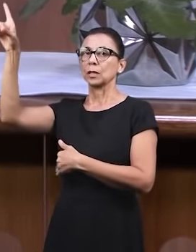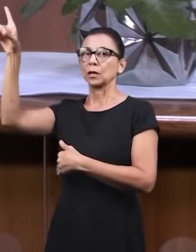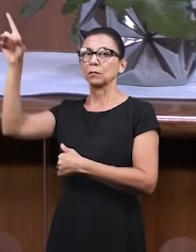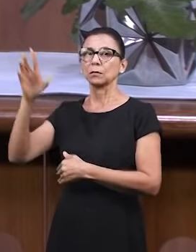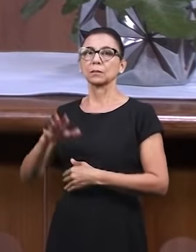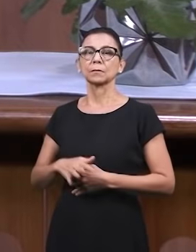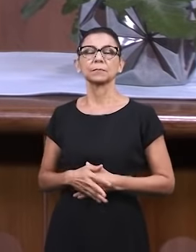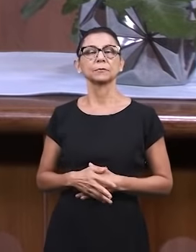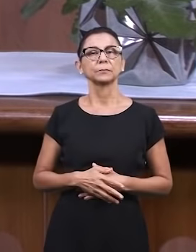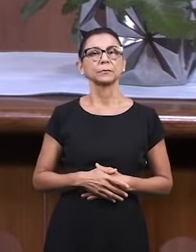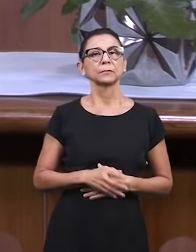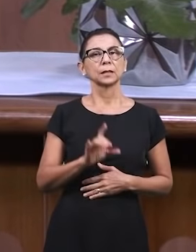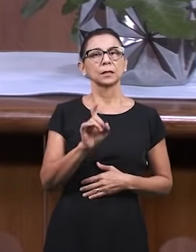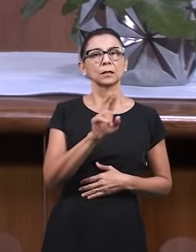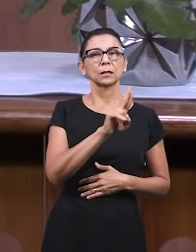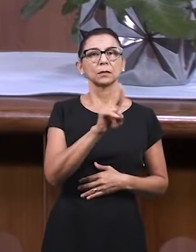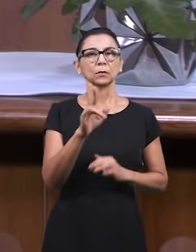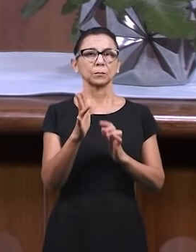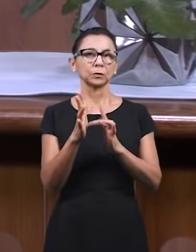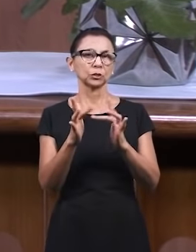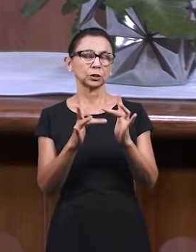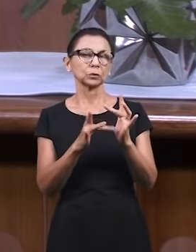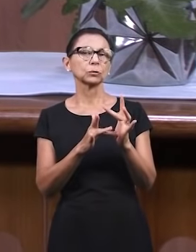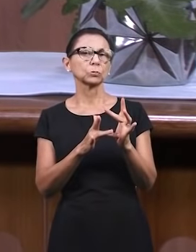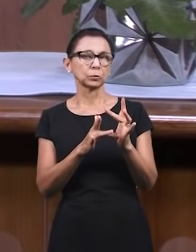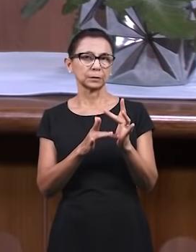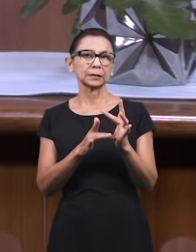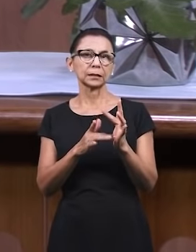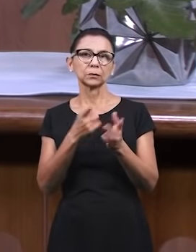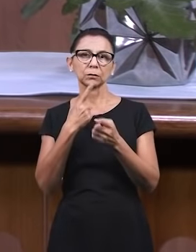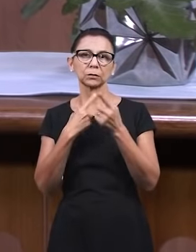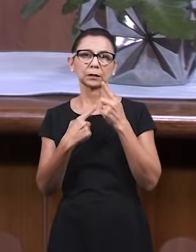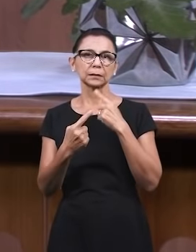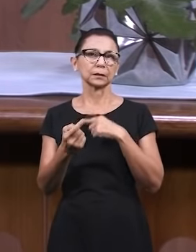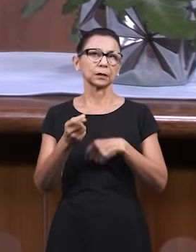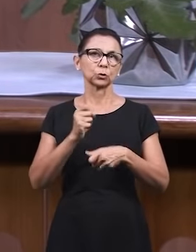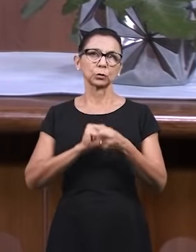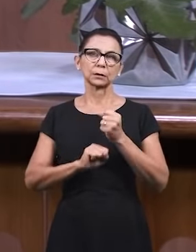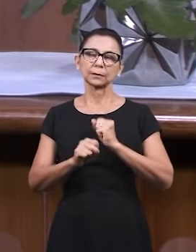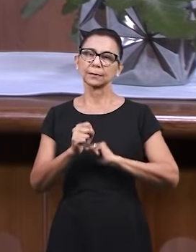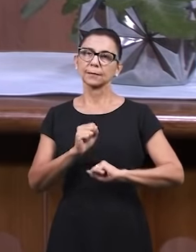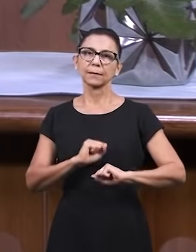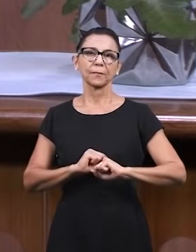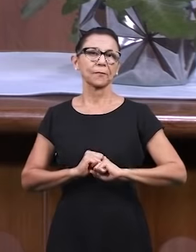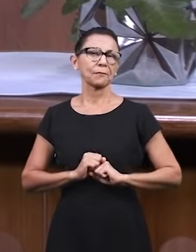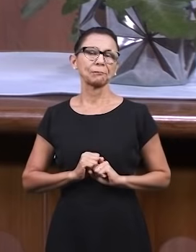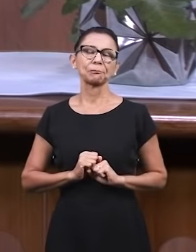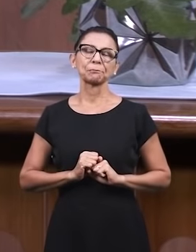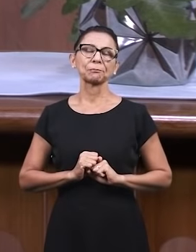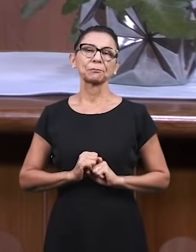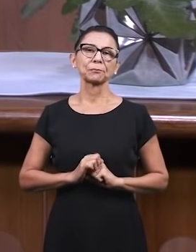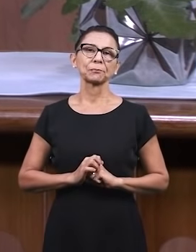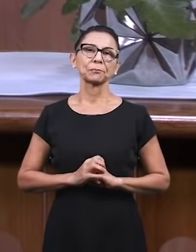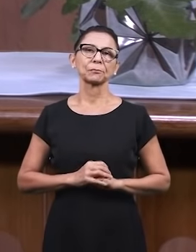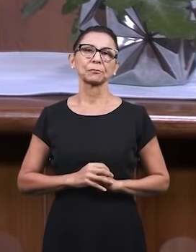homem, a partir daquilo que está no seu coração, a partir do seu desejo, do seu anseio,